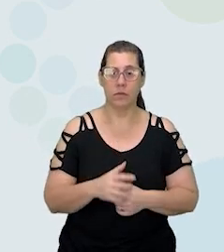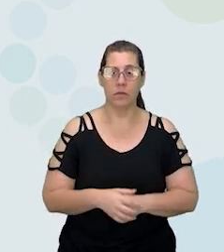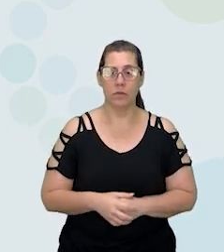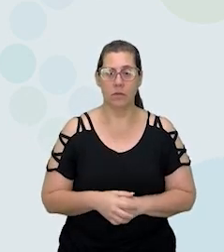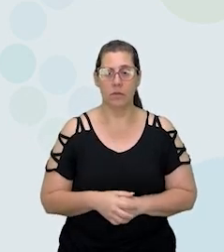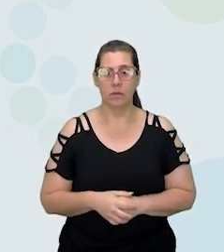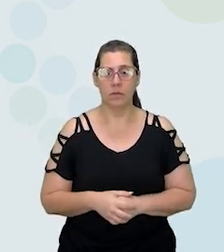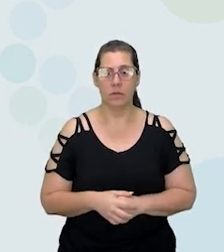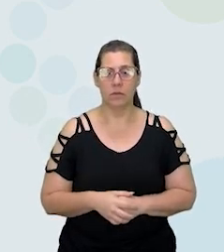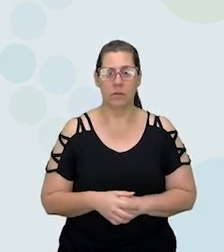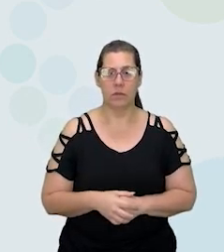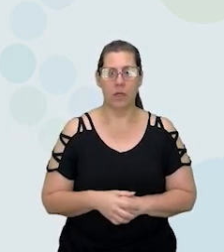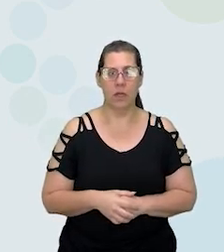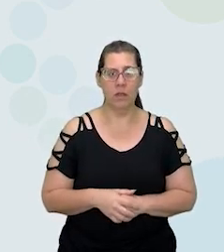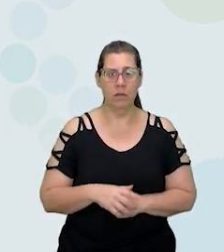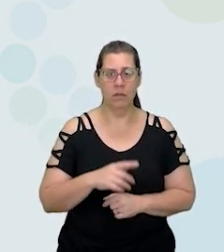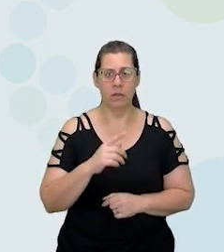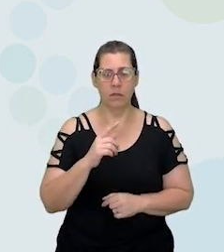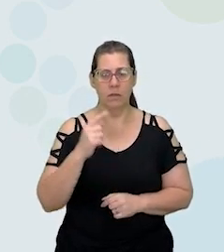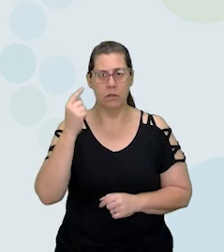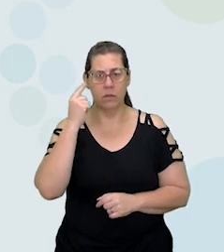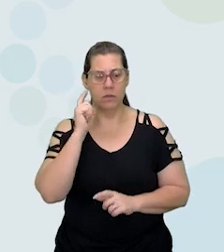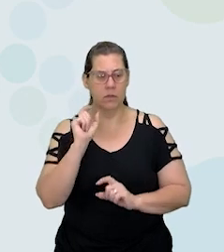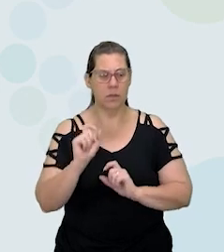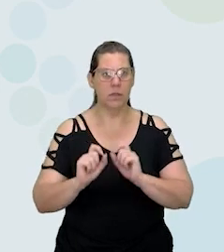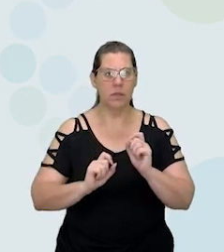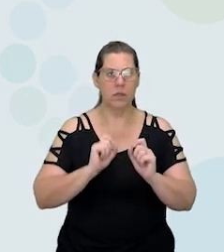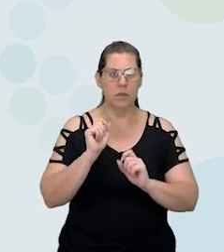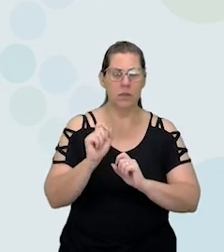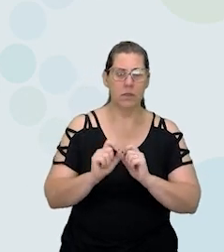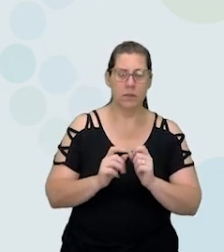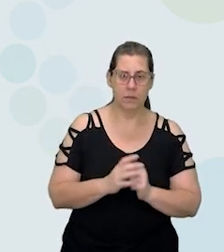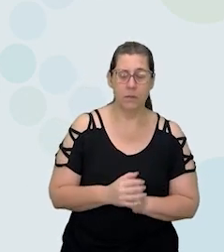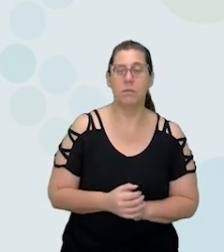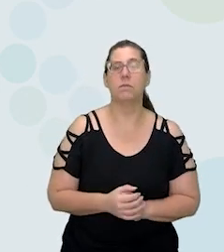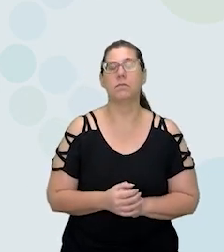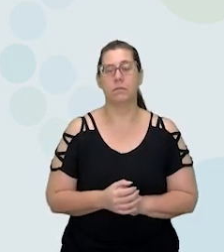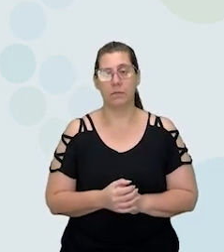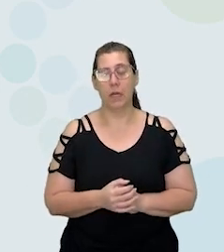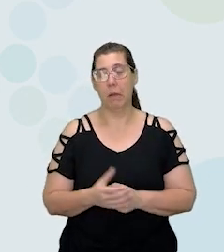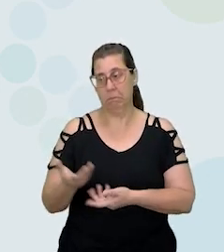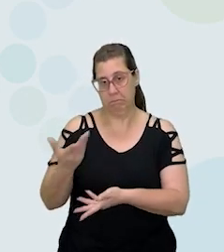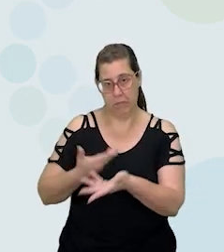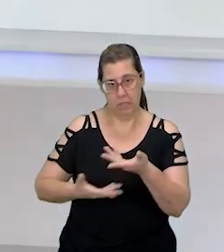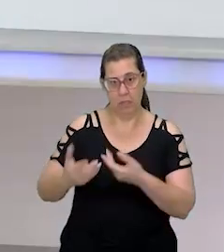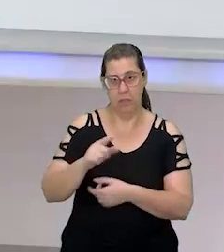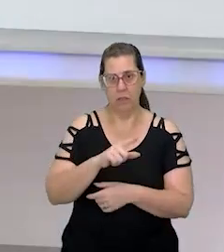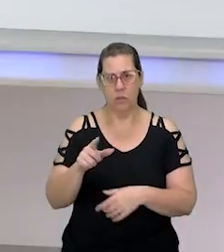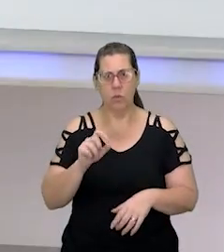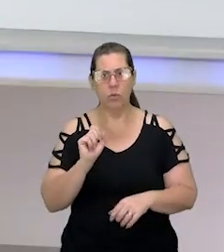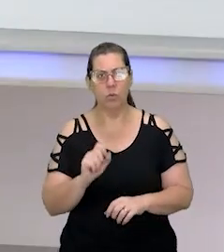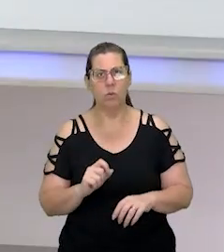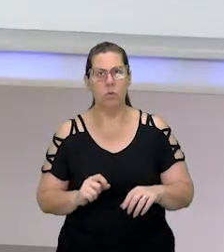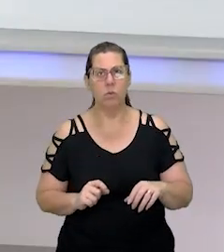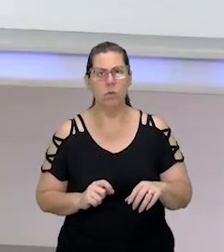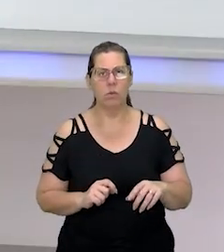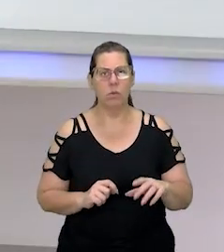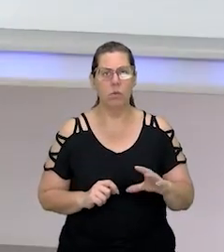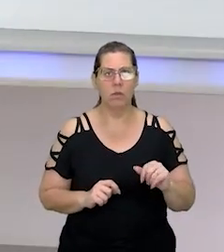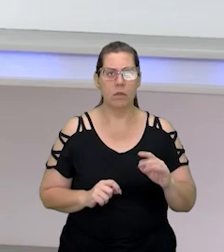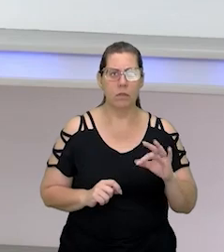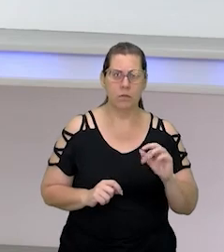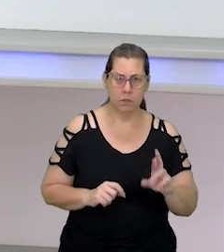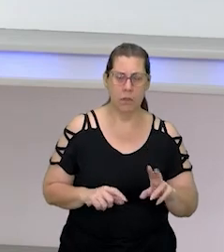E pensando sempre como? Em colocar na gravação de vocês aí com o catar e lembrar dos